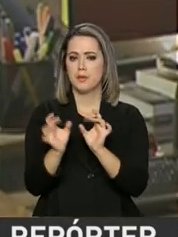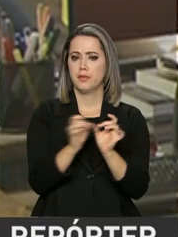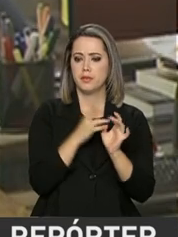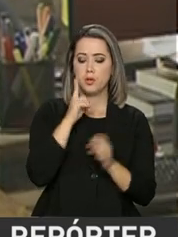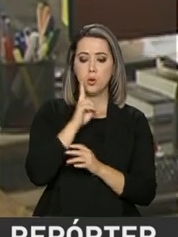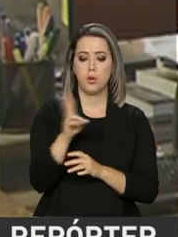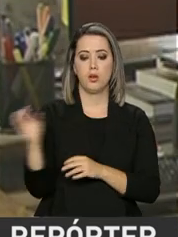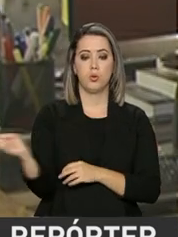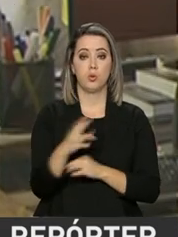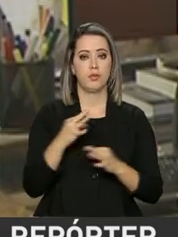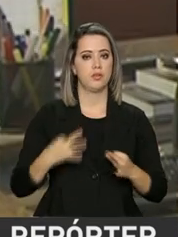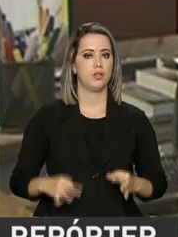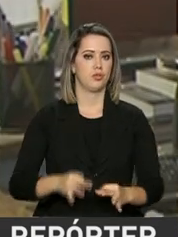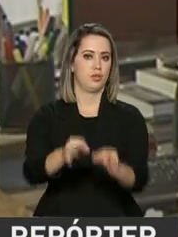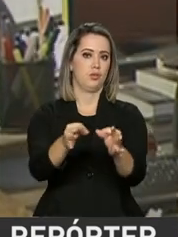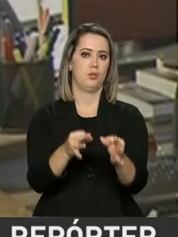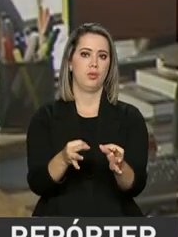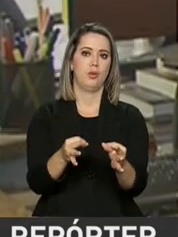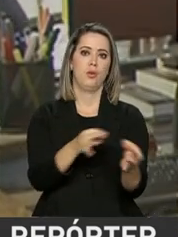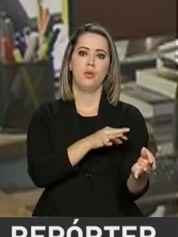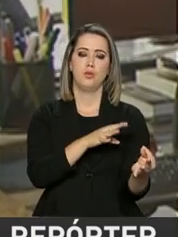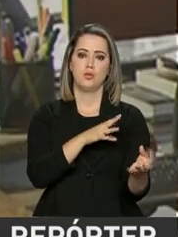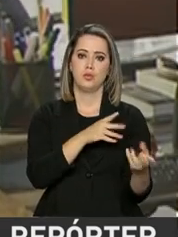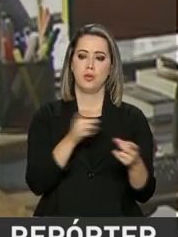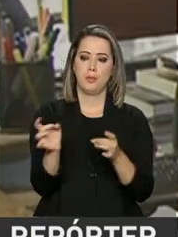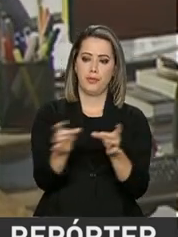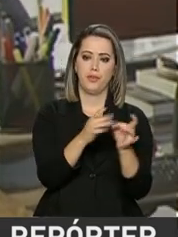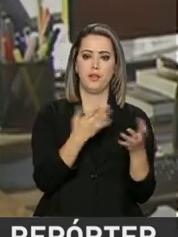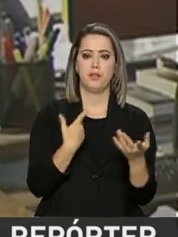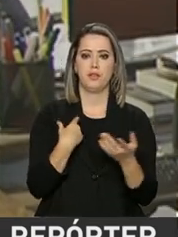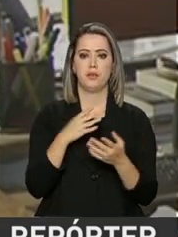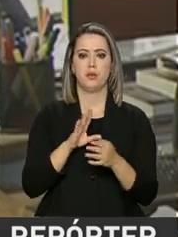inovação para o mercado. Eu acho que a gente parte de parar de desenvolver